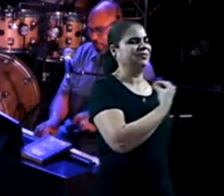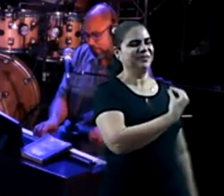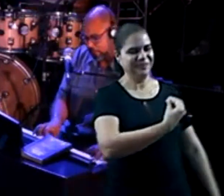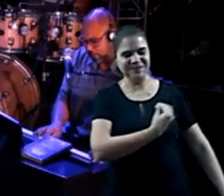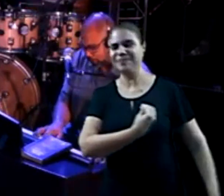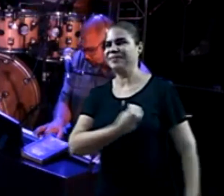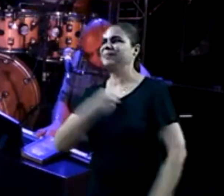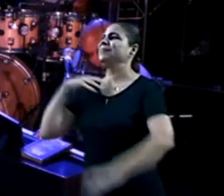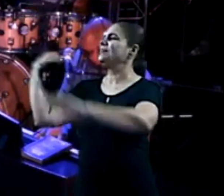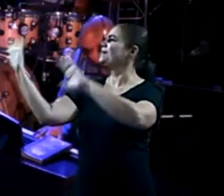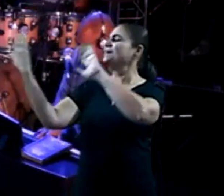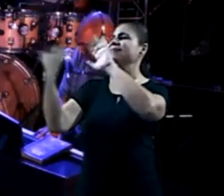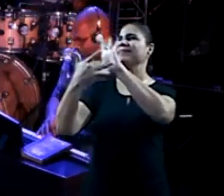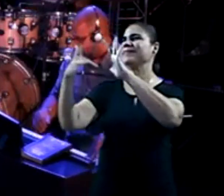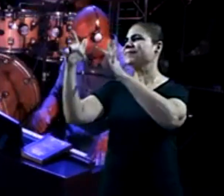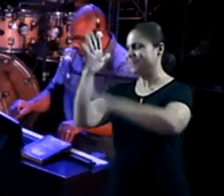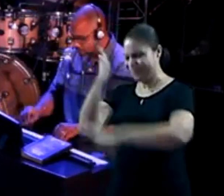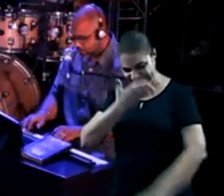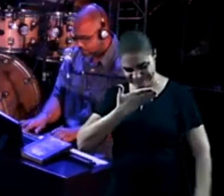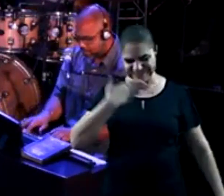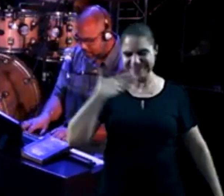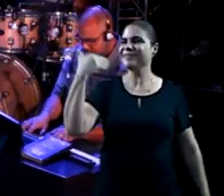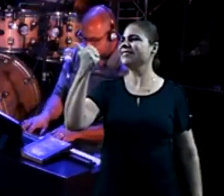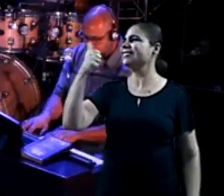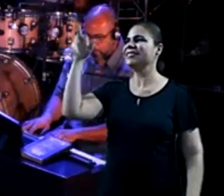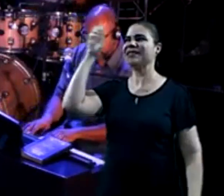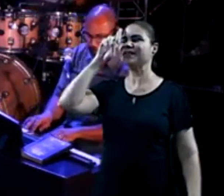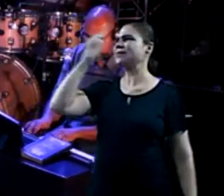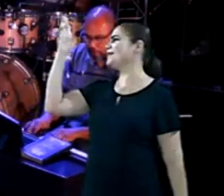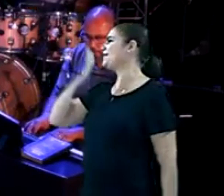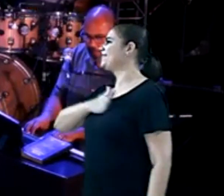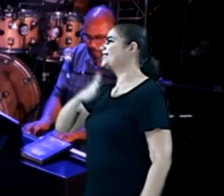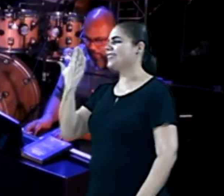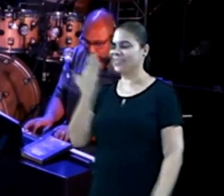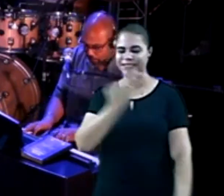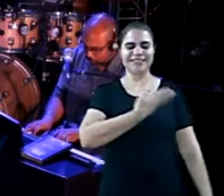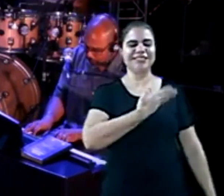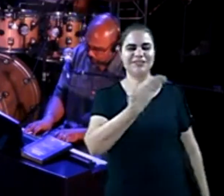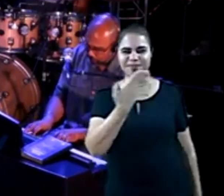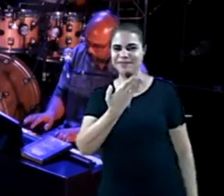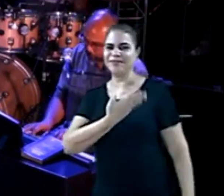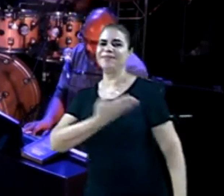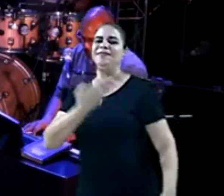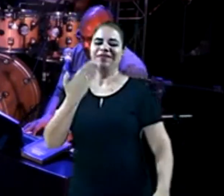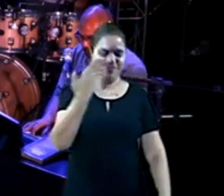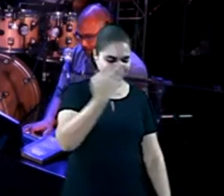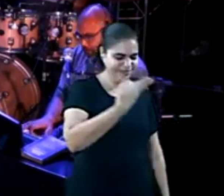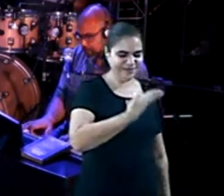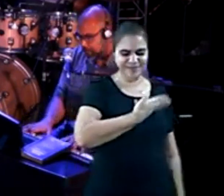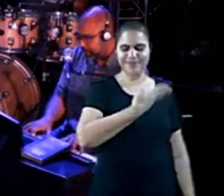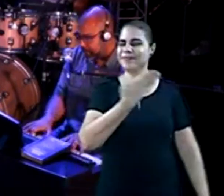renunciou. Quem pode ser melhor amigo que o Senhor?